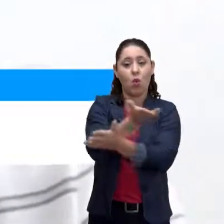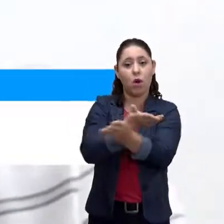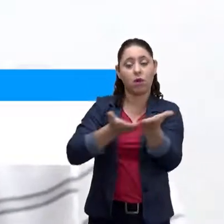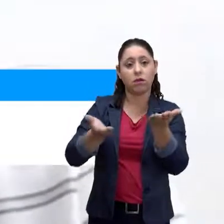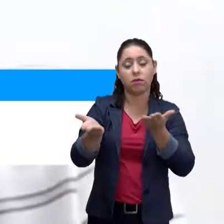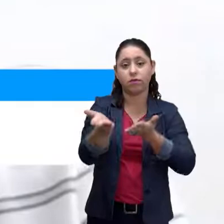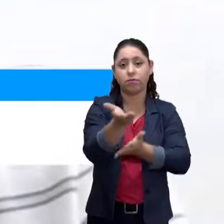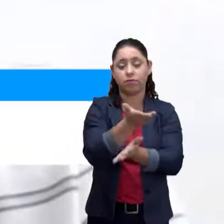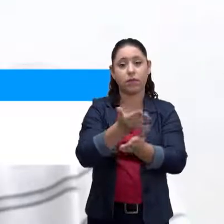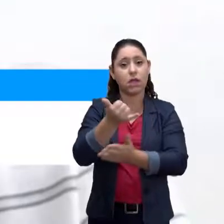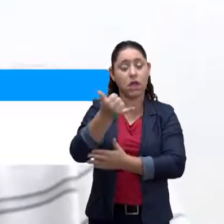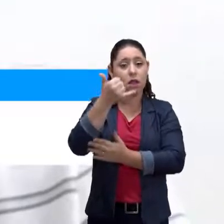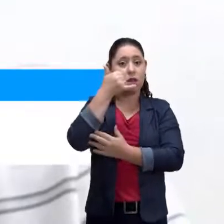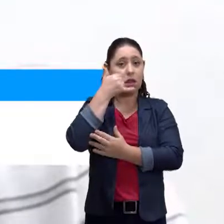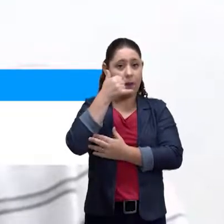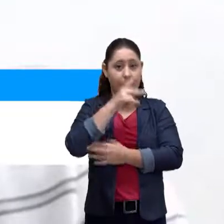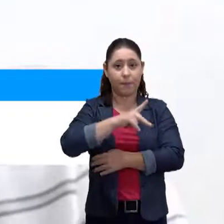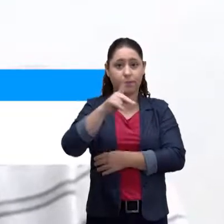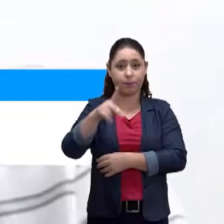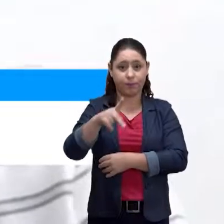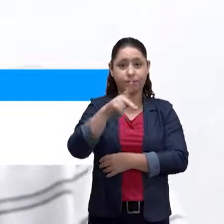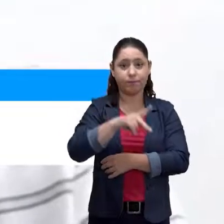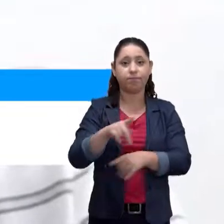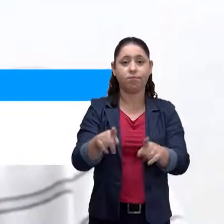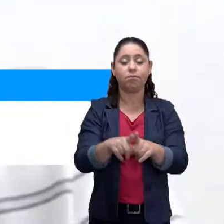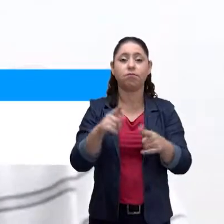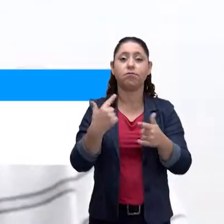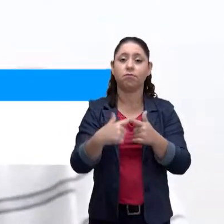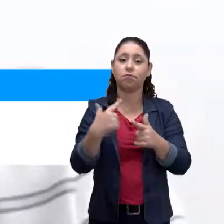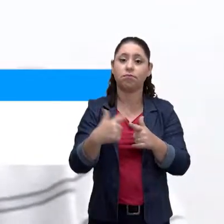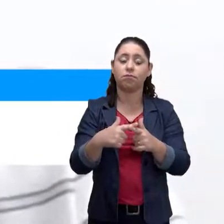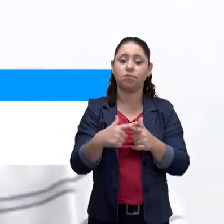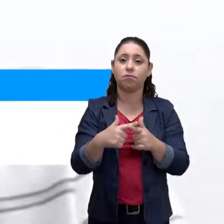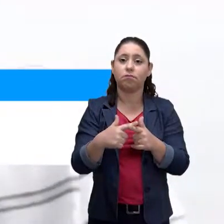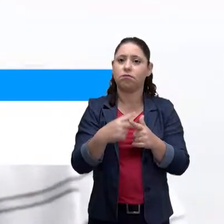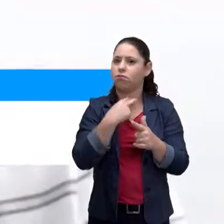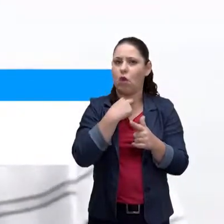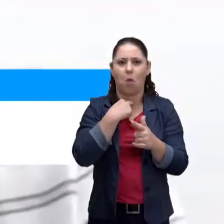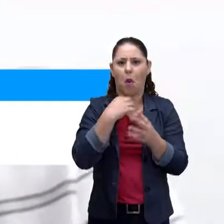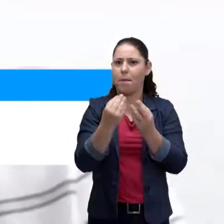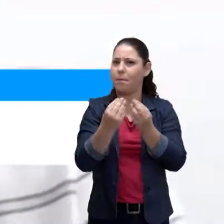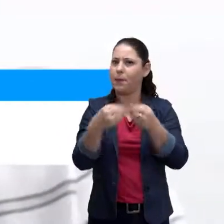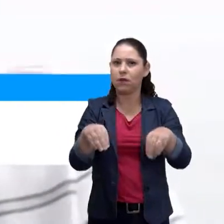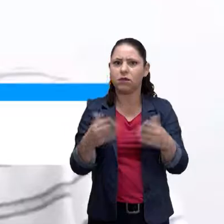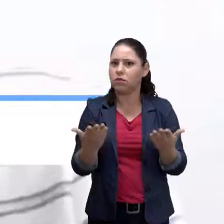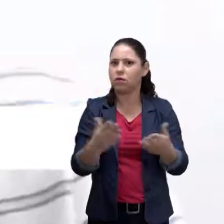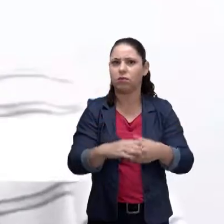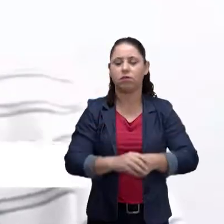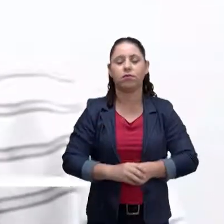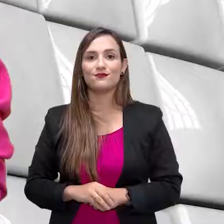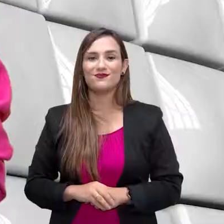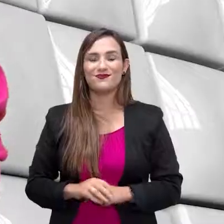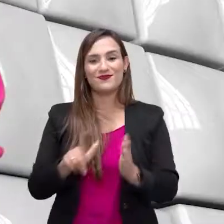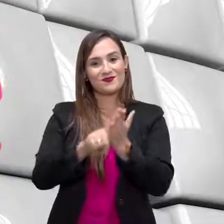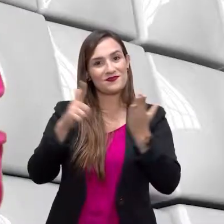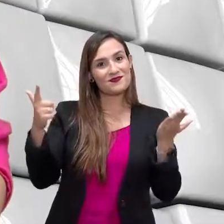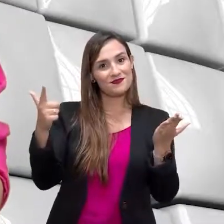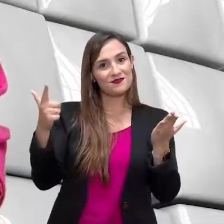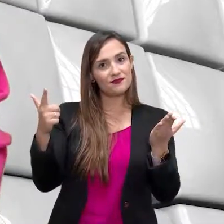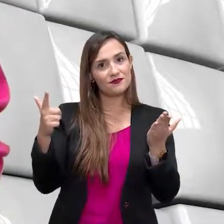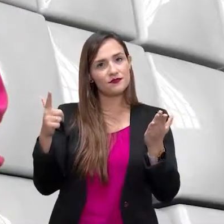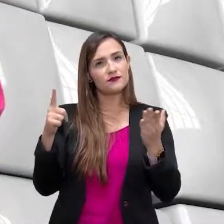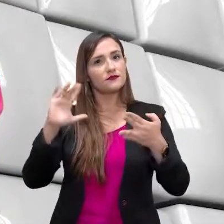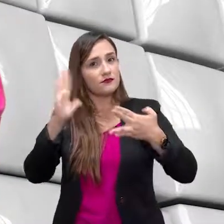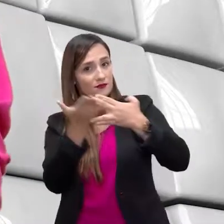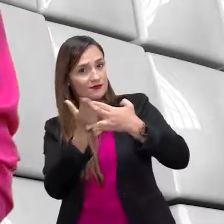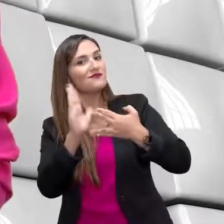de atendimento desses professores, porque eles não podem sair prejudicados. O Jornal